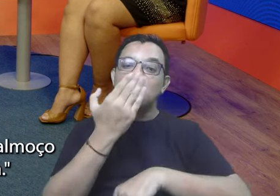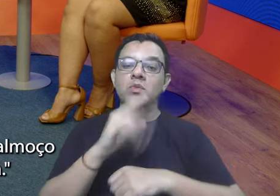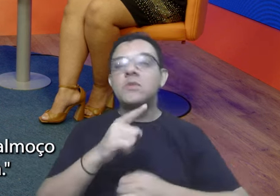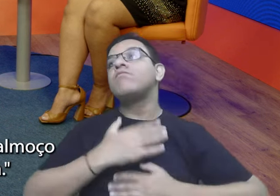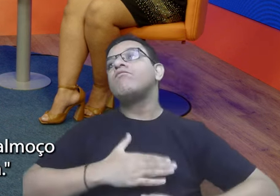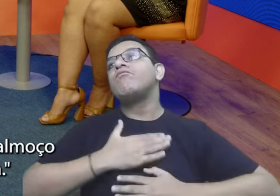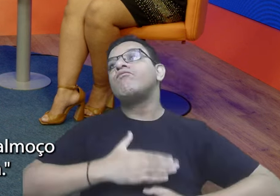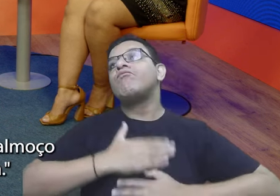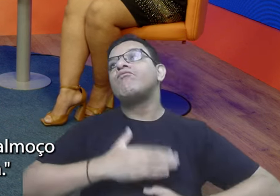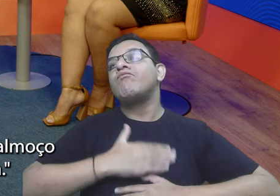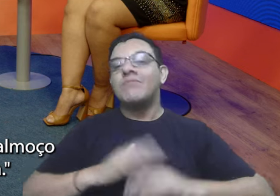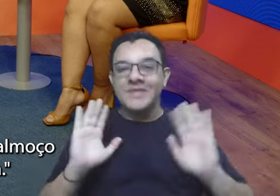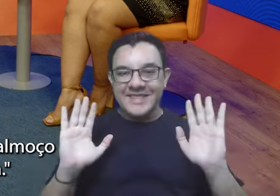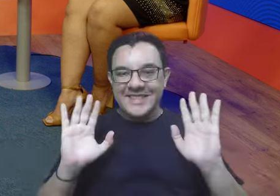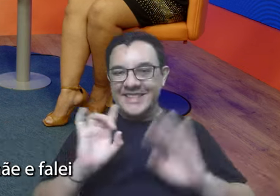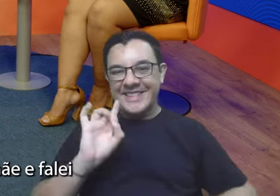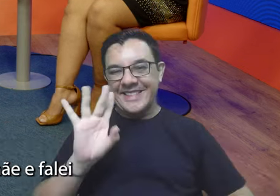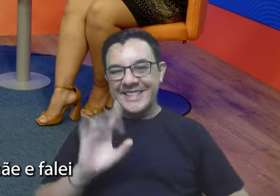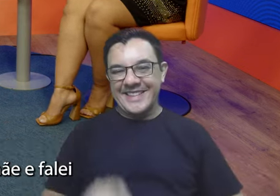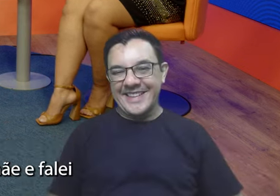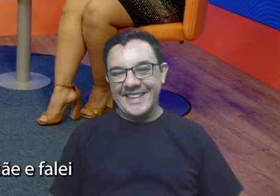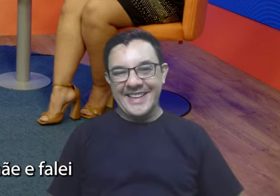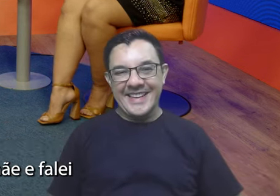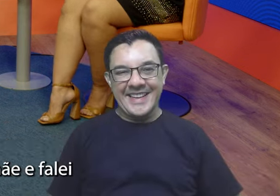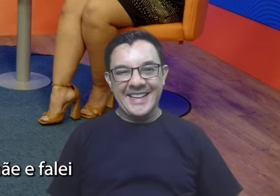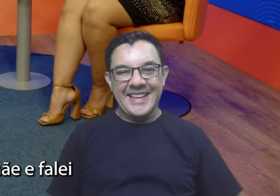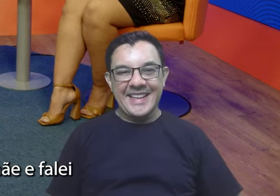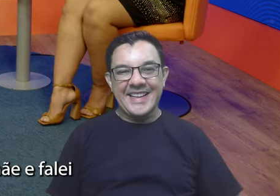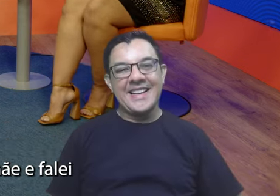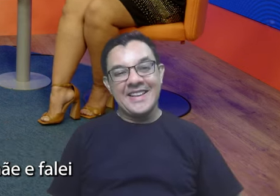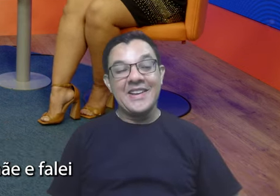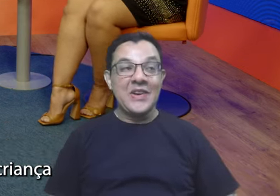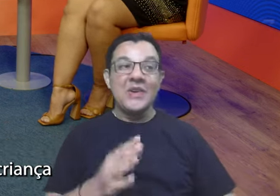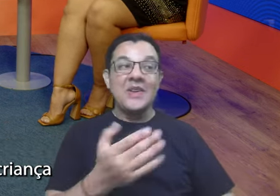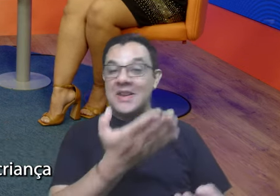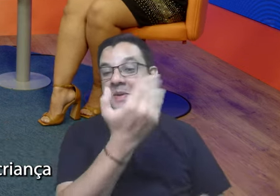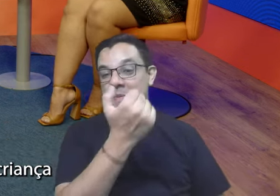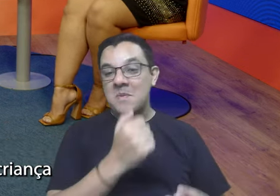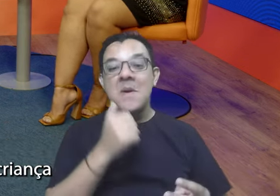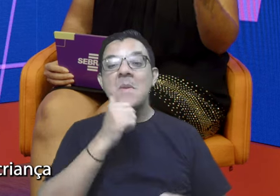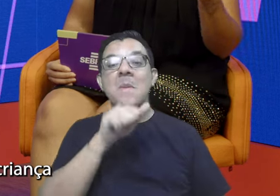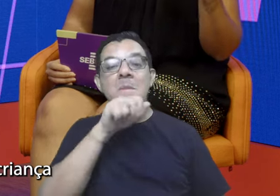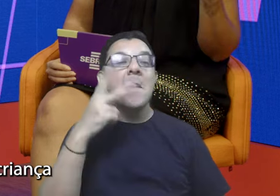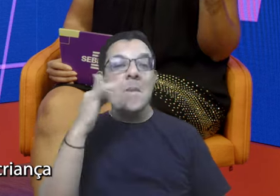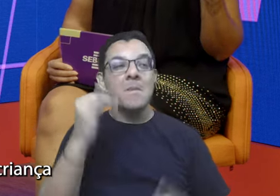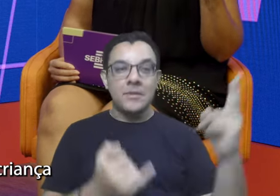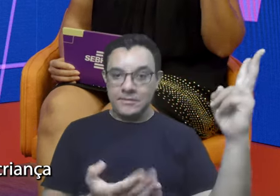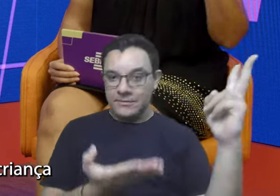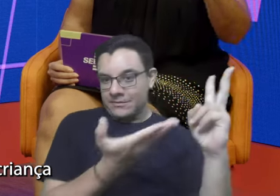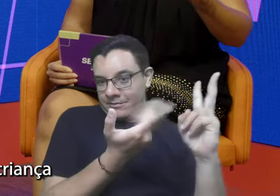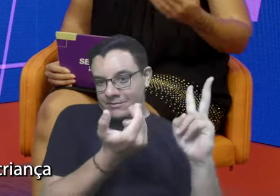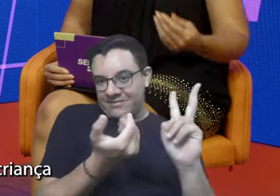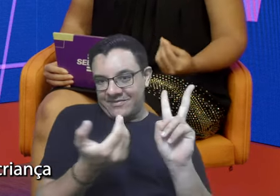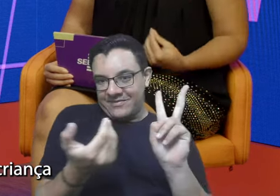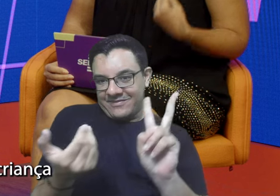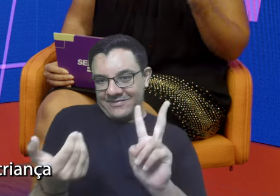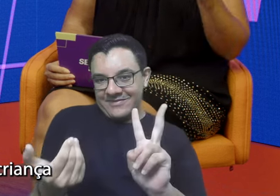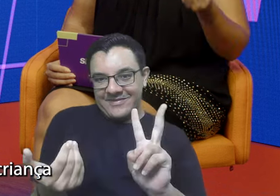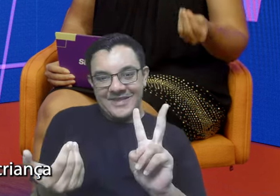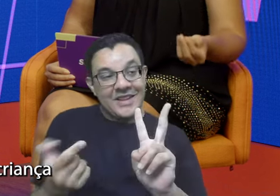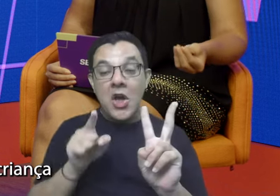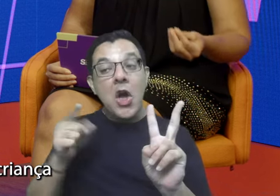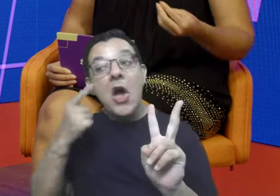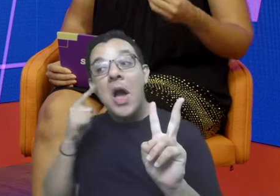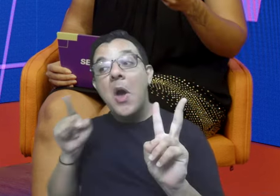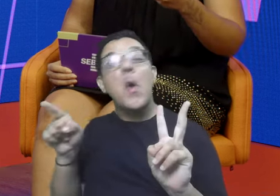dá uma descansadinha aí eu eu coloquei meu pai e minha mãe falei Venha ver a diferença que é também a visão de